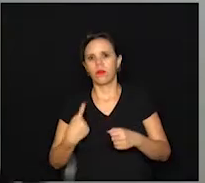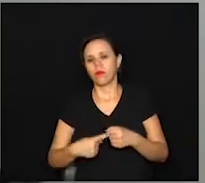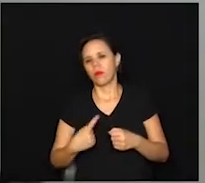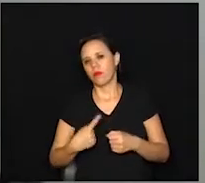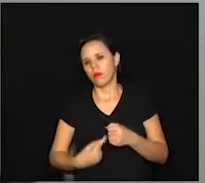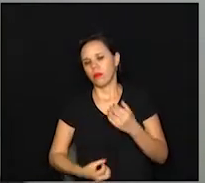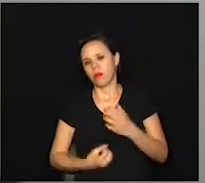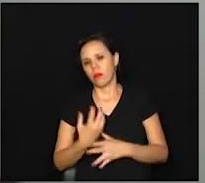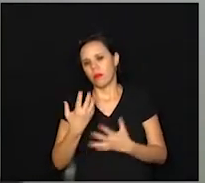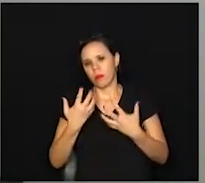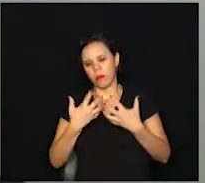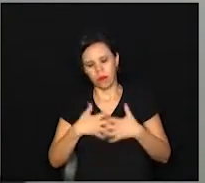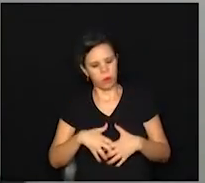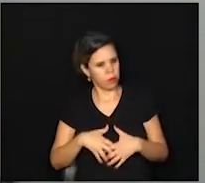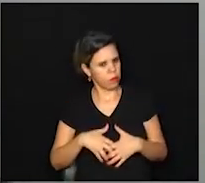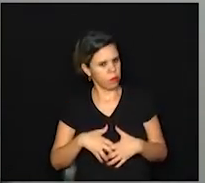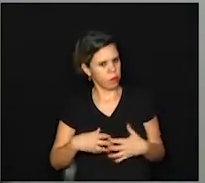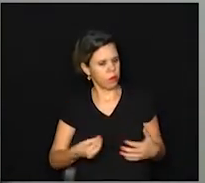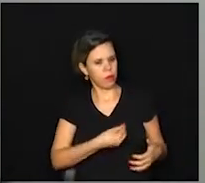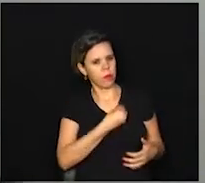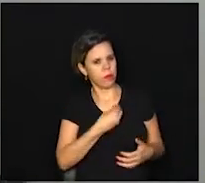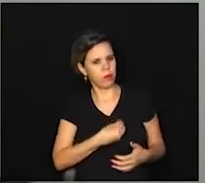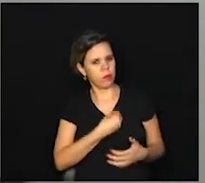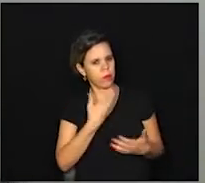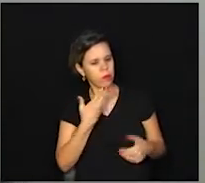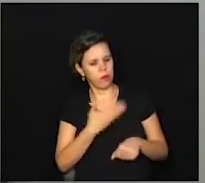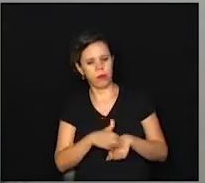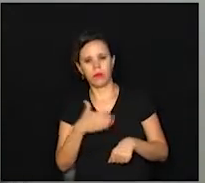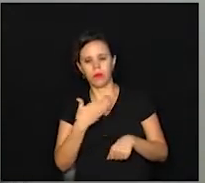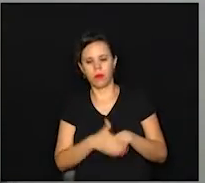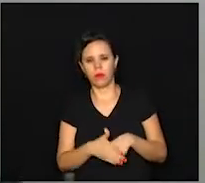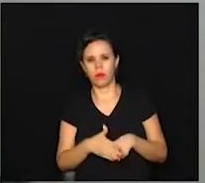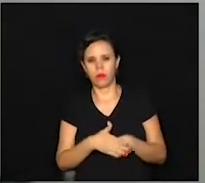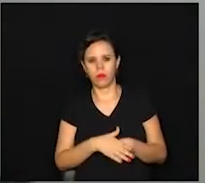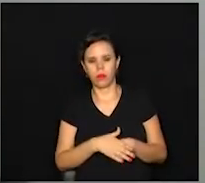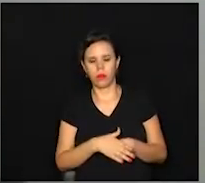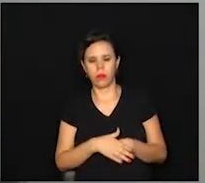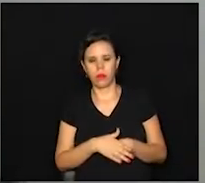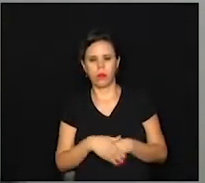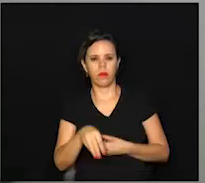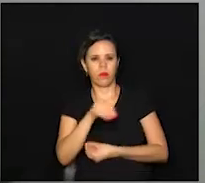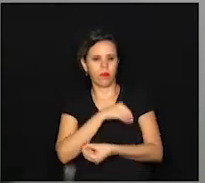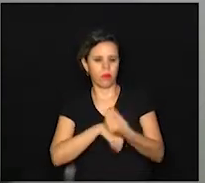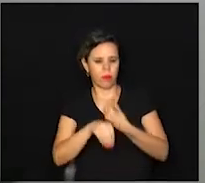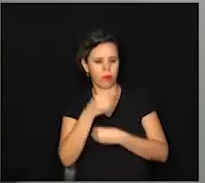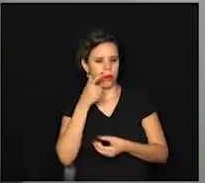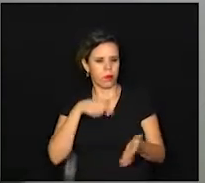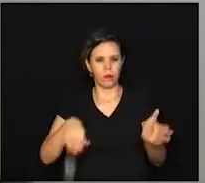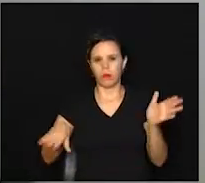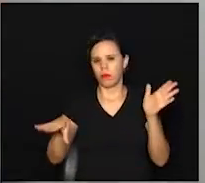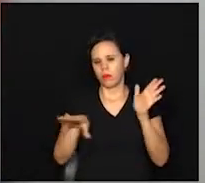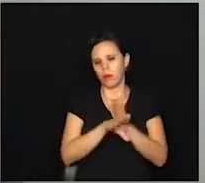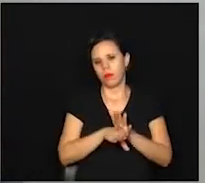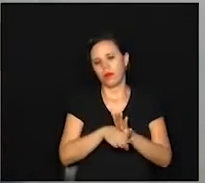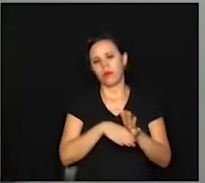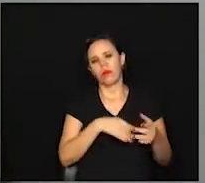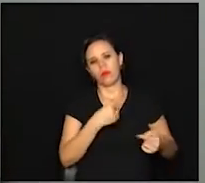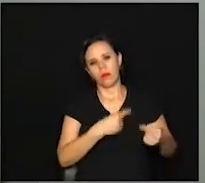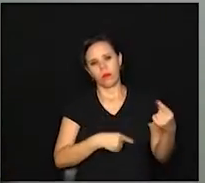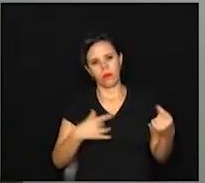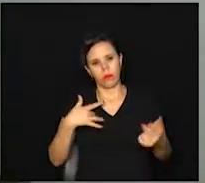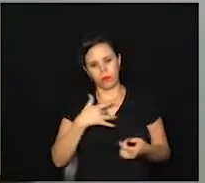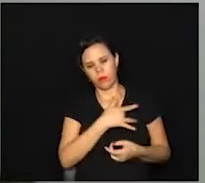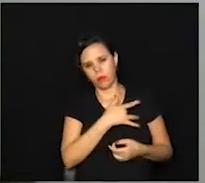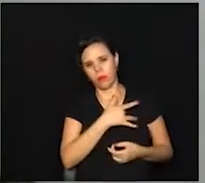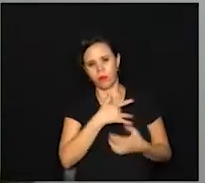seja realizado na vida, na prática, seja transversal, consiga chegar na política de saúde mental,